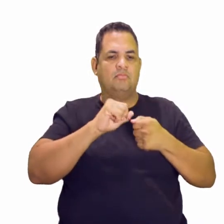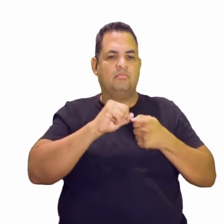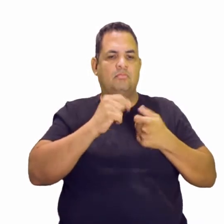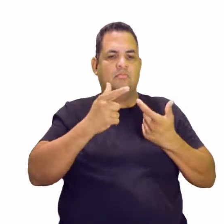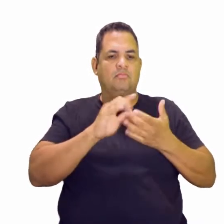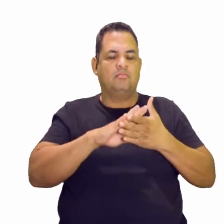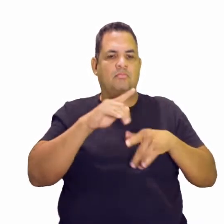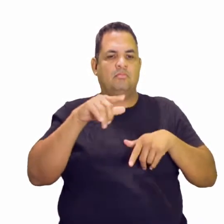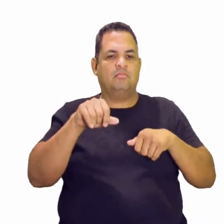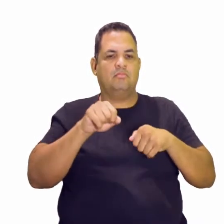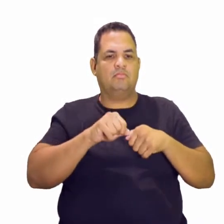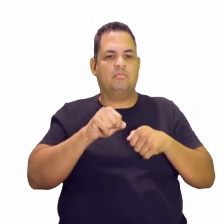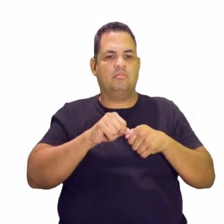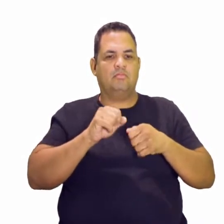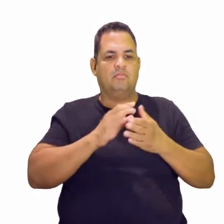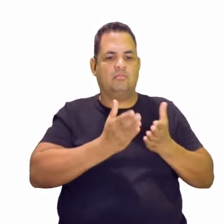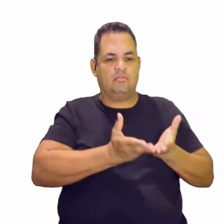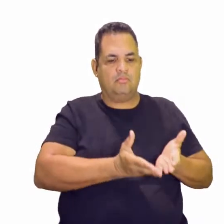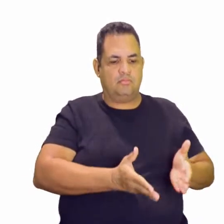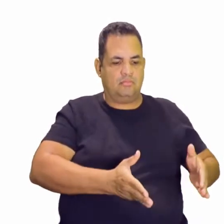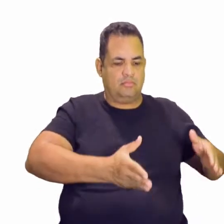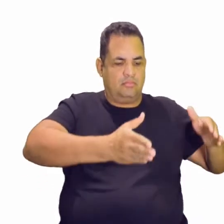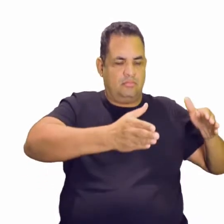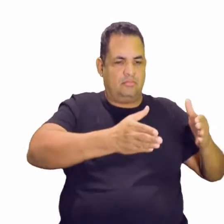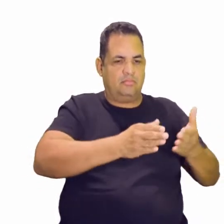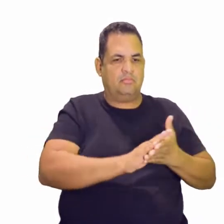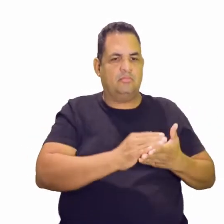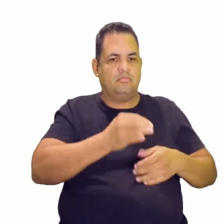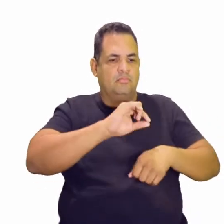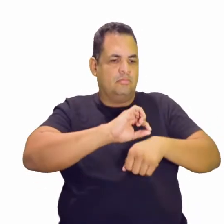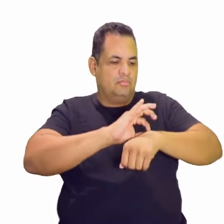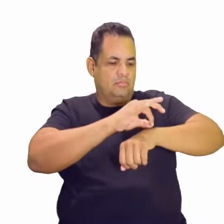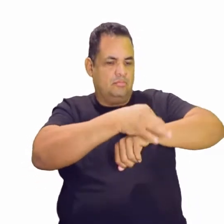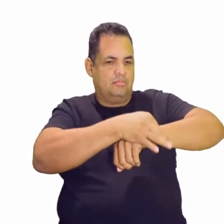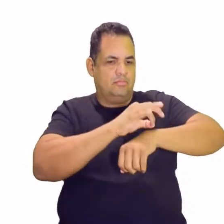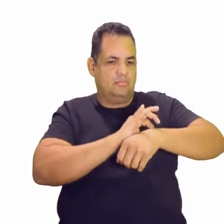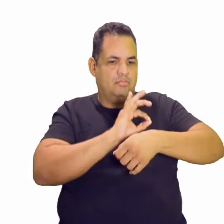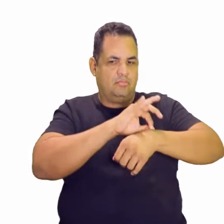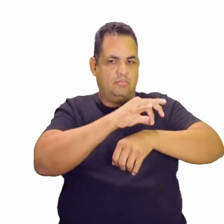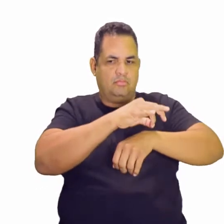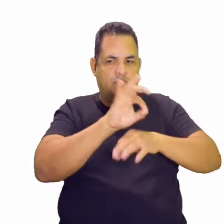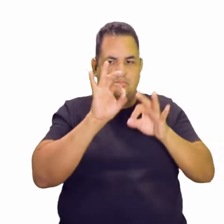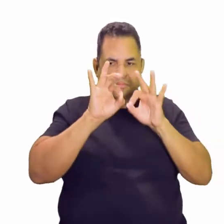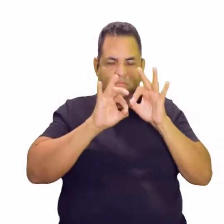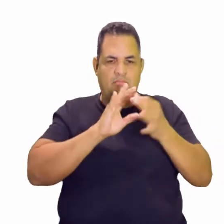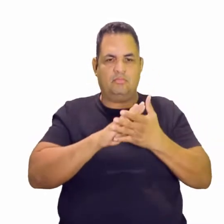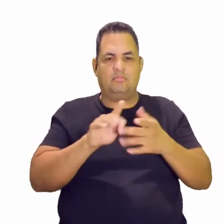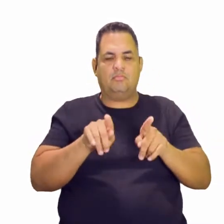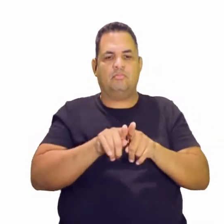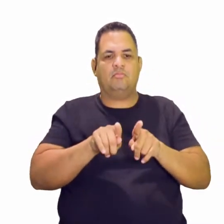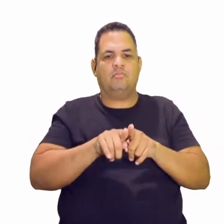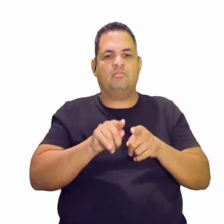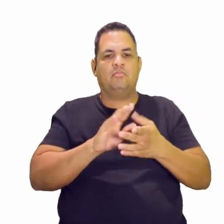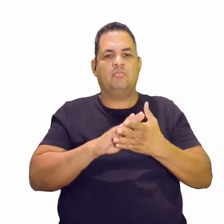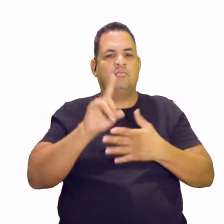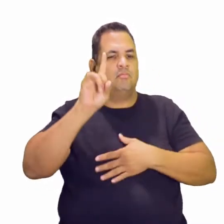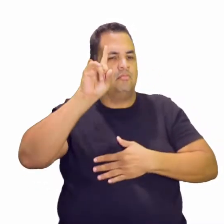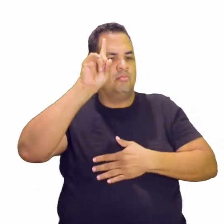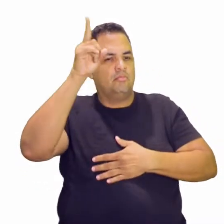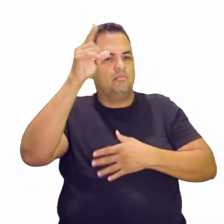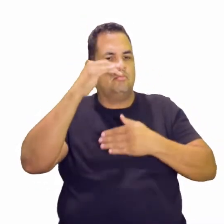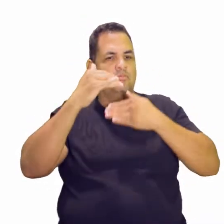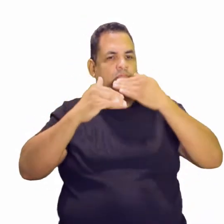Também eles produzem panelas de barro, bijuterias com sementes, né? Então, eles são muito